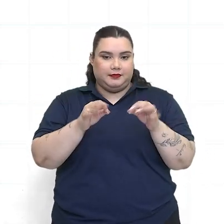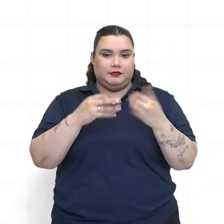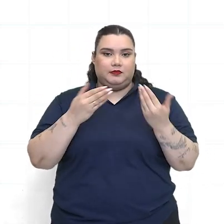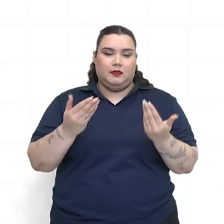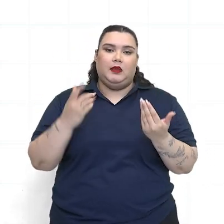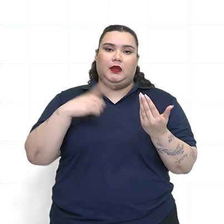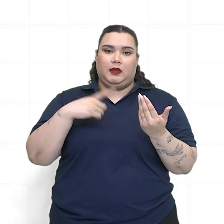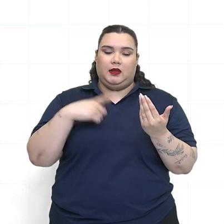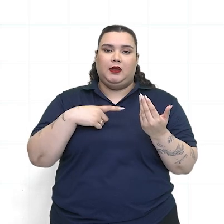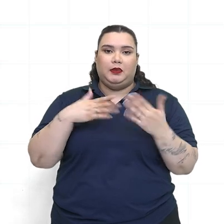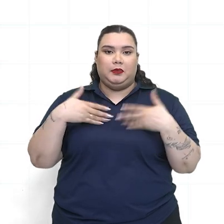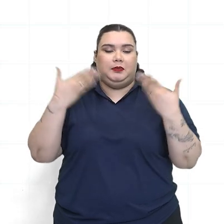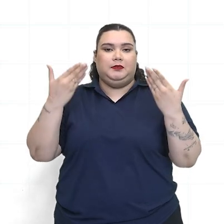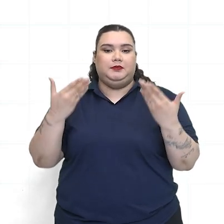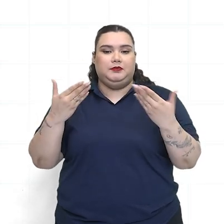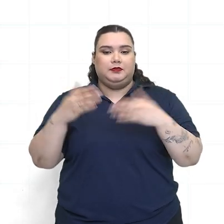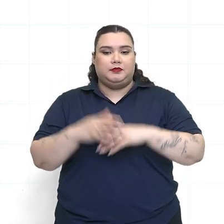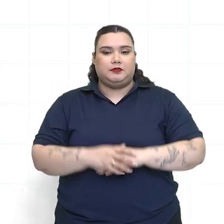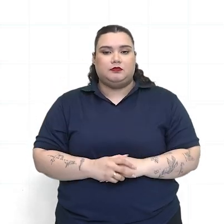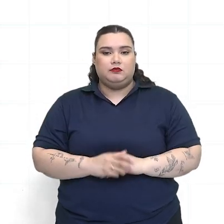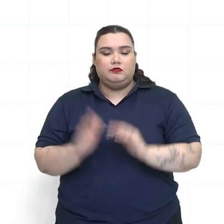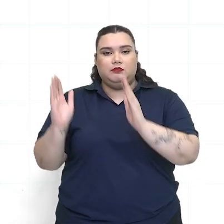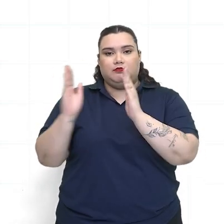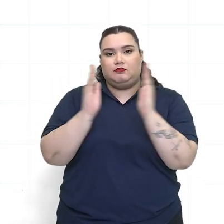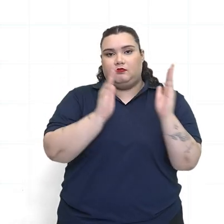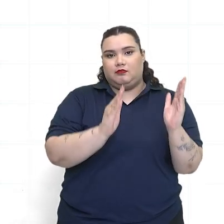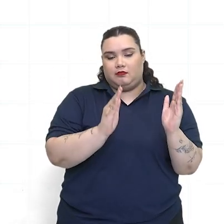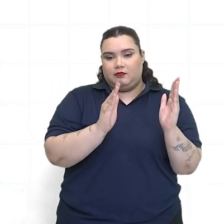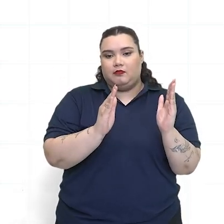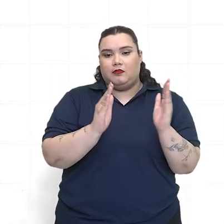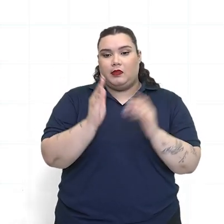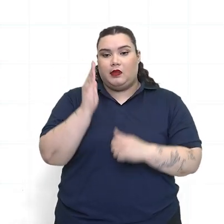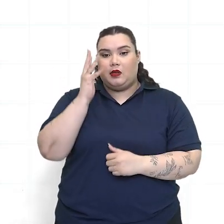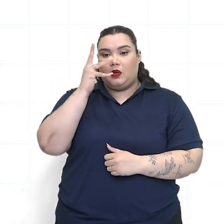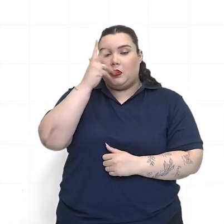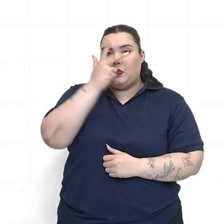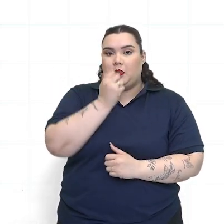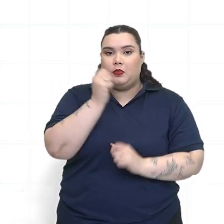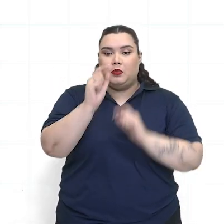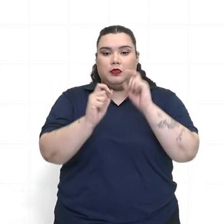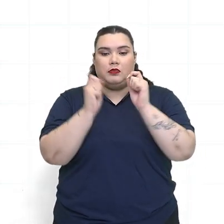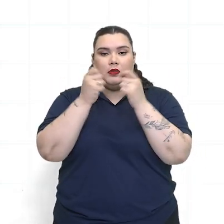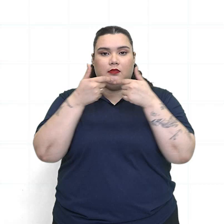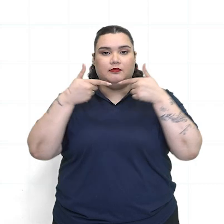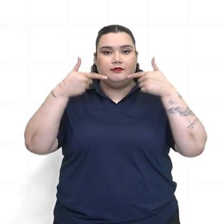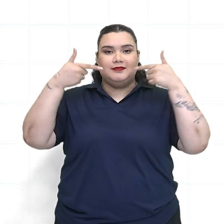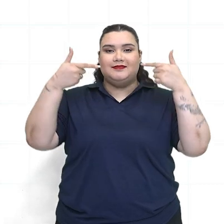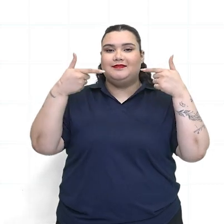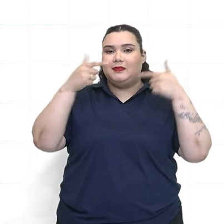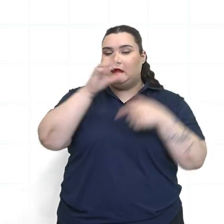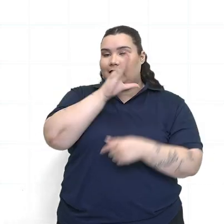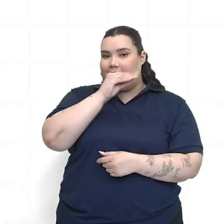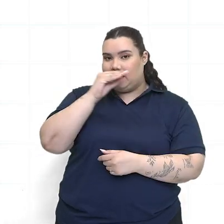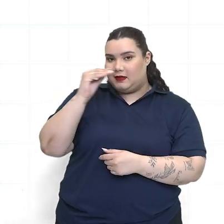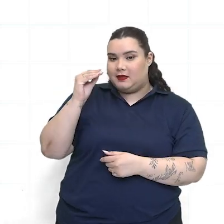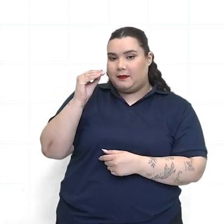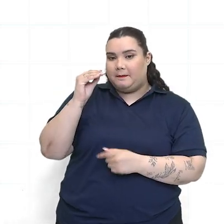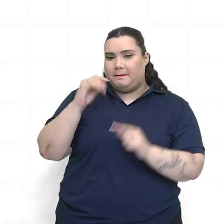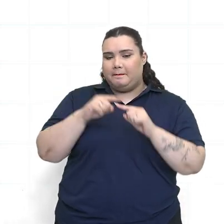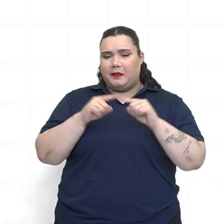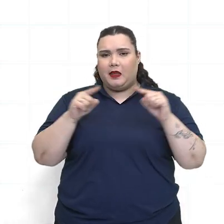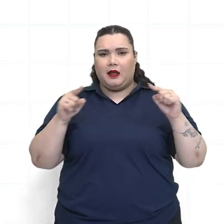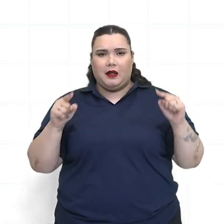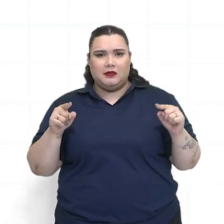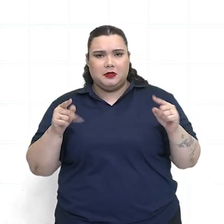vai ter o quê? Uma surpresa. Nada mais lindo que o sorriso de uma criança. Então, o que